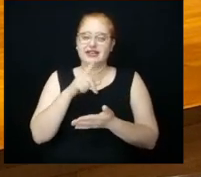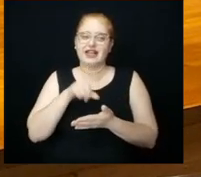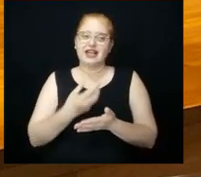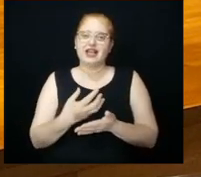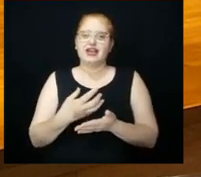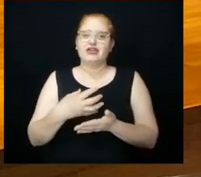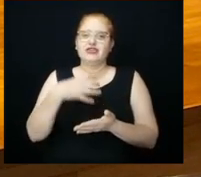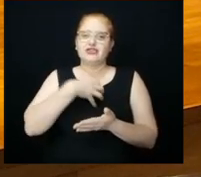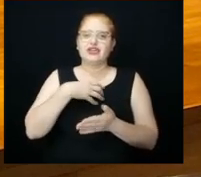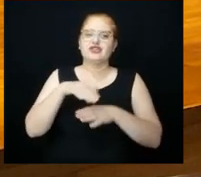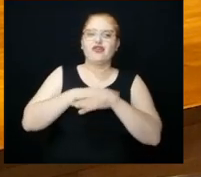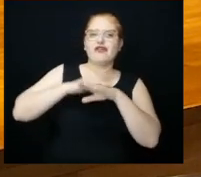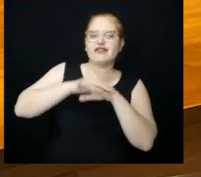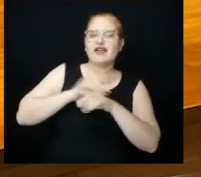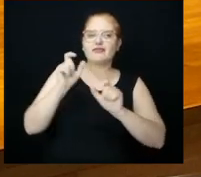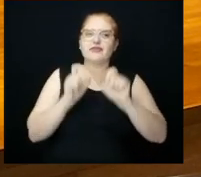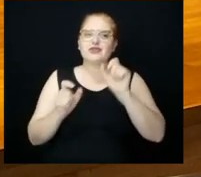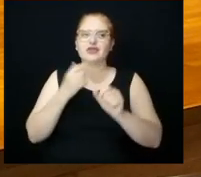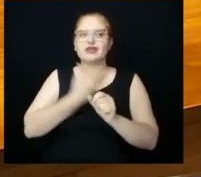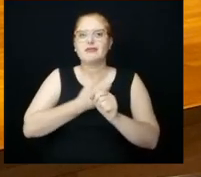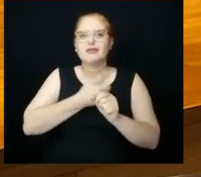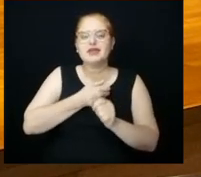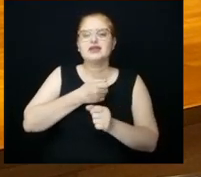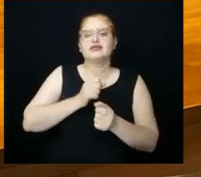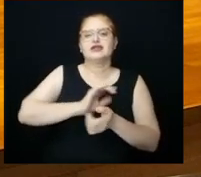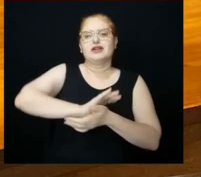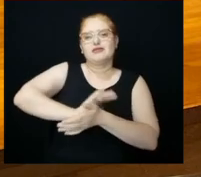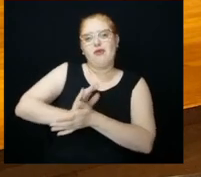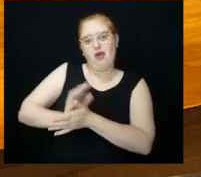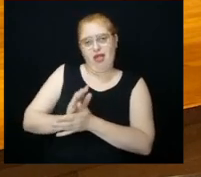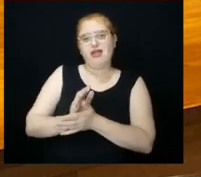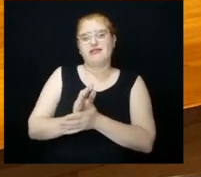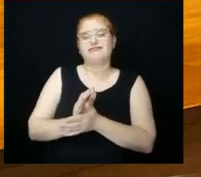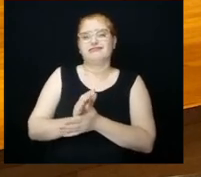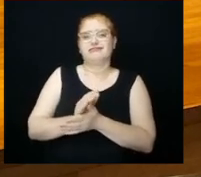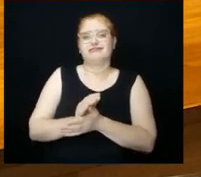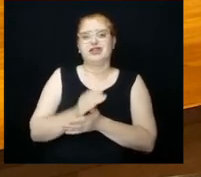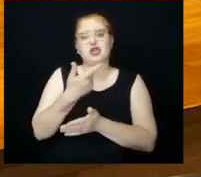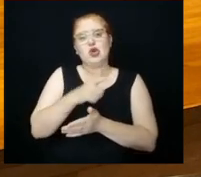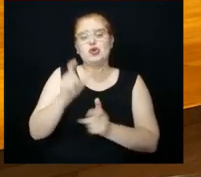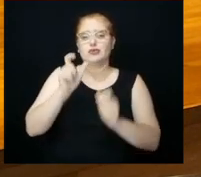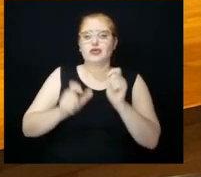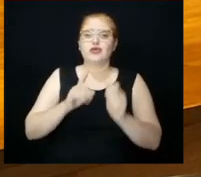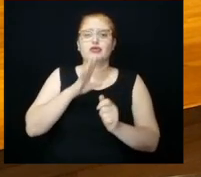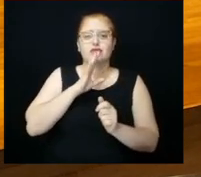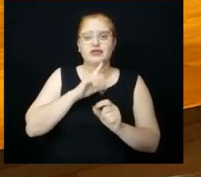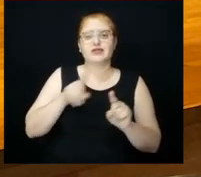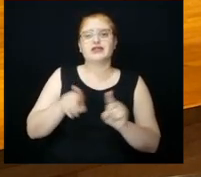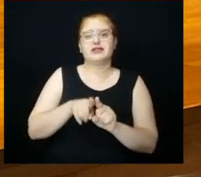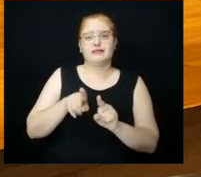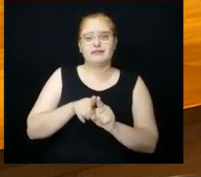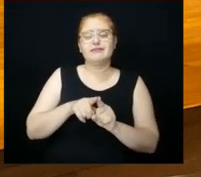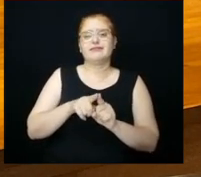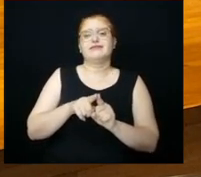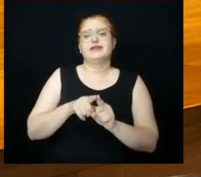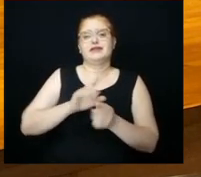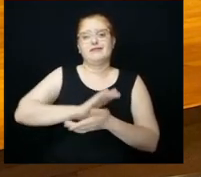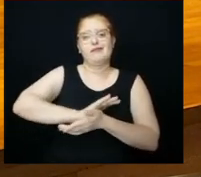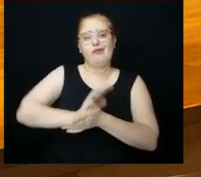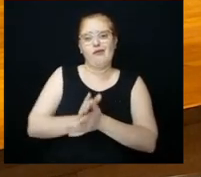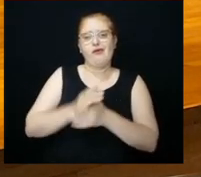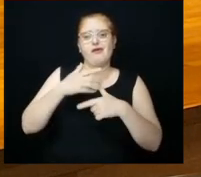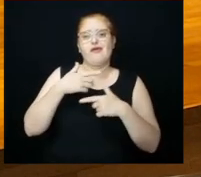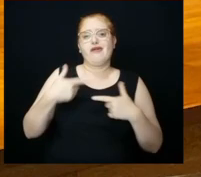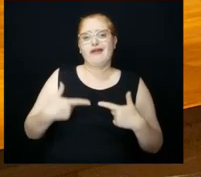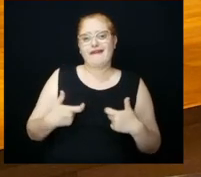de conversar com essas pessoas, com esses amigos jornalistas que ele perdeu e tantas outras pessoas que ele conhecia na guerra. E